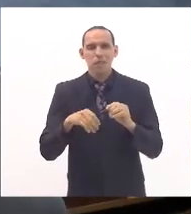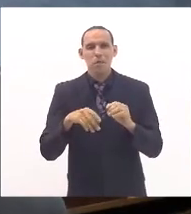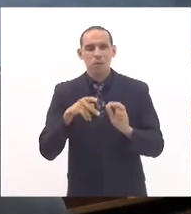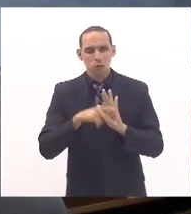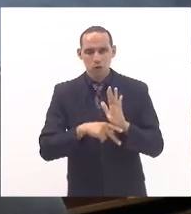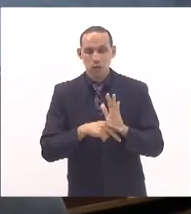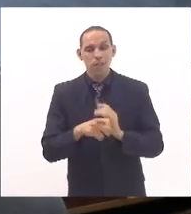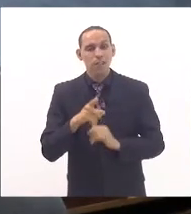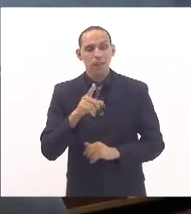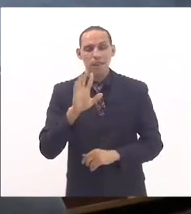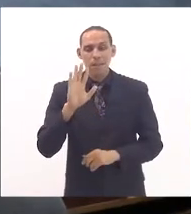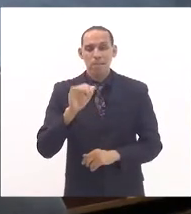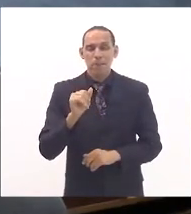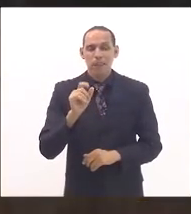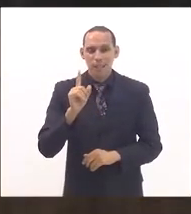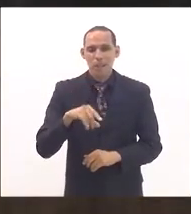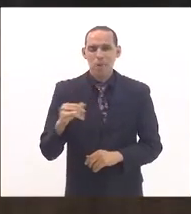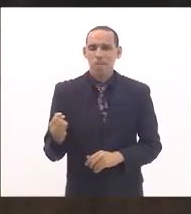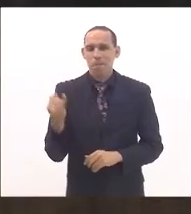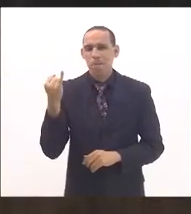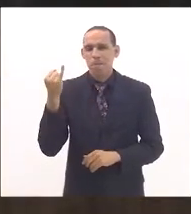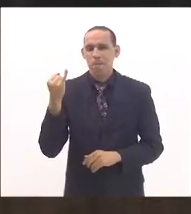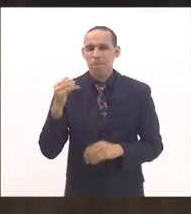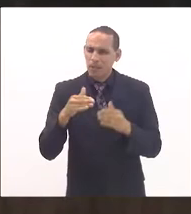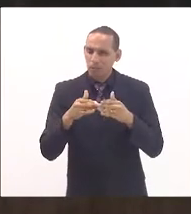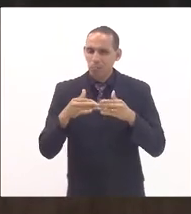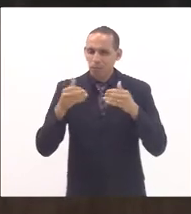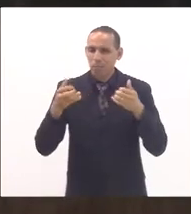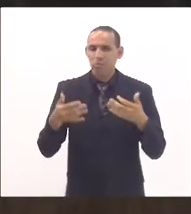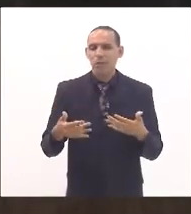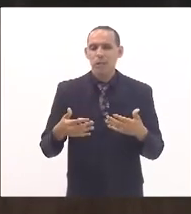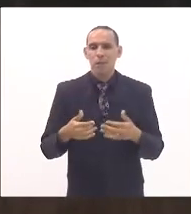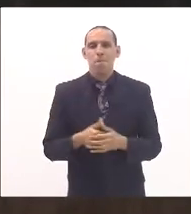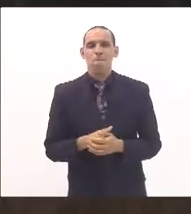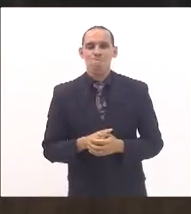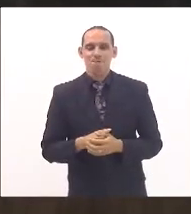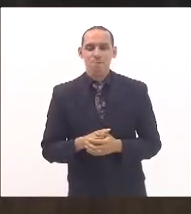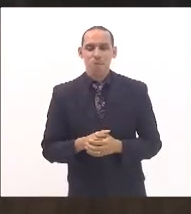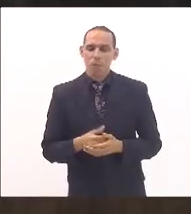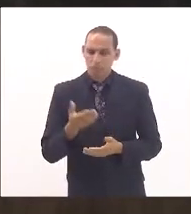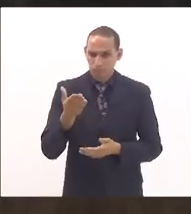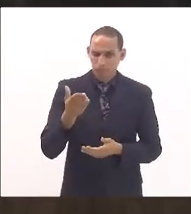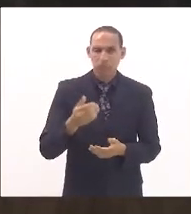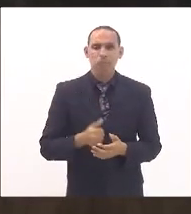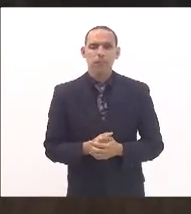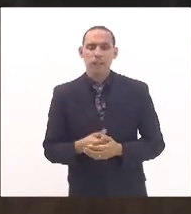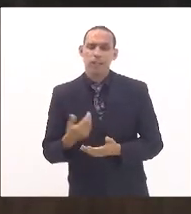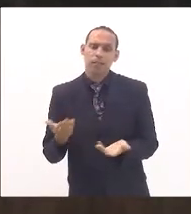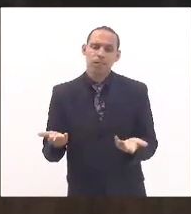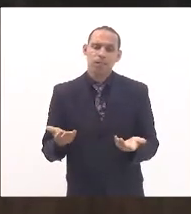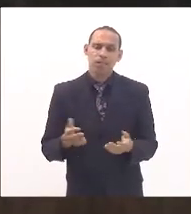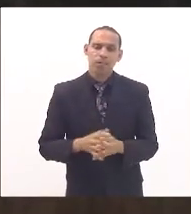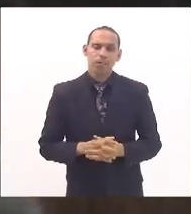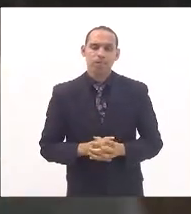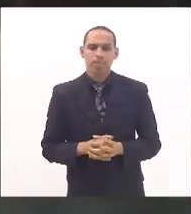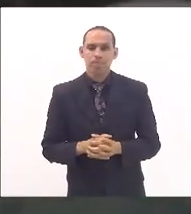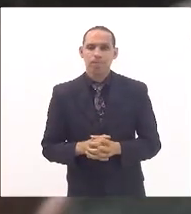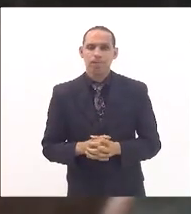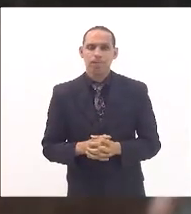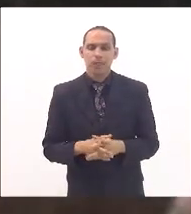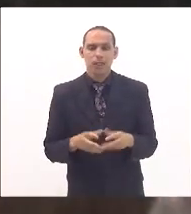Excelência. Era importante essa questão de ordem. Por favor. É o seguinte,